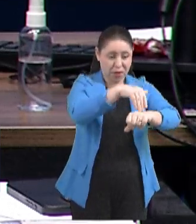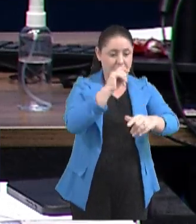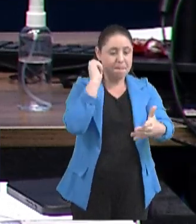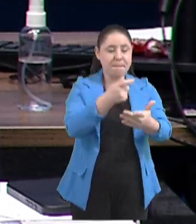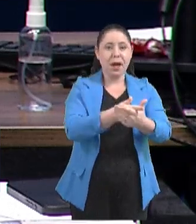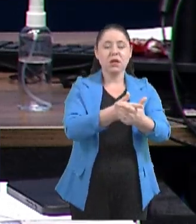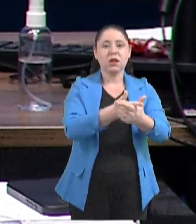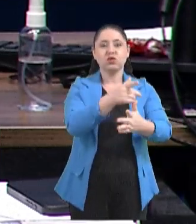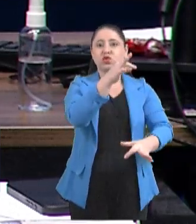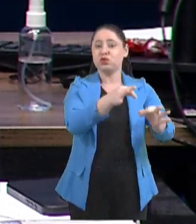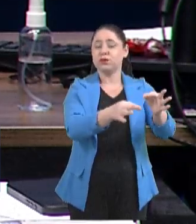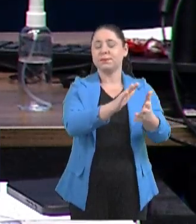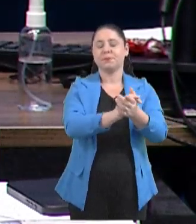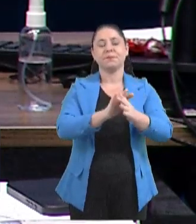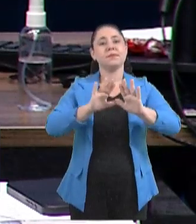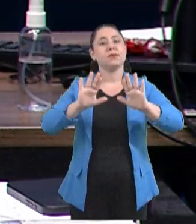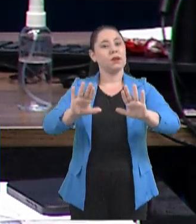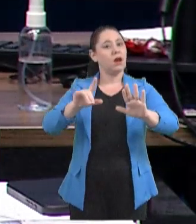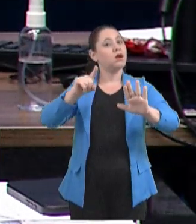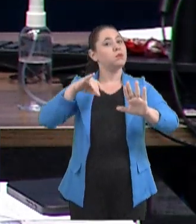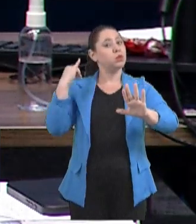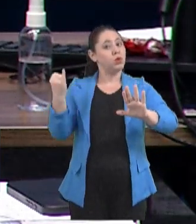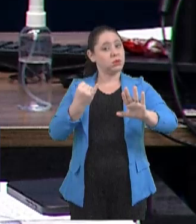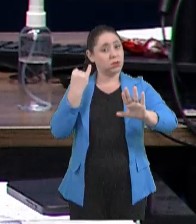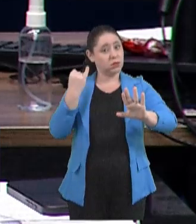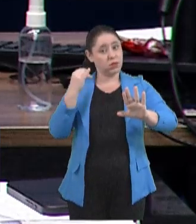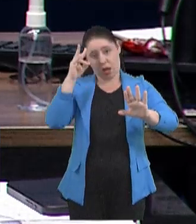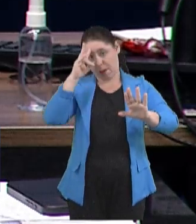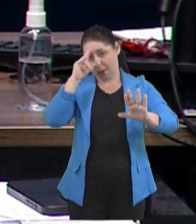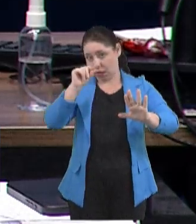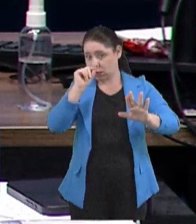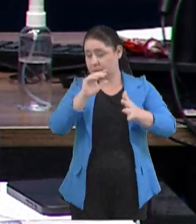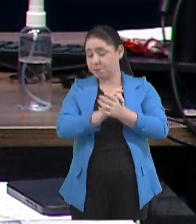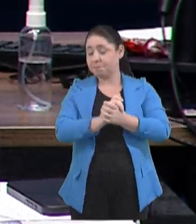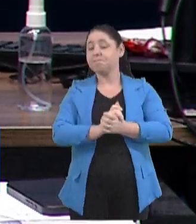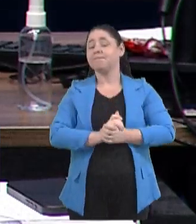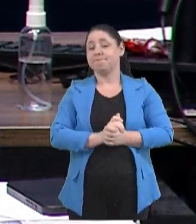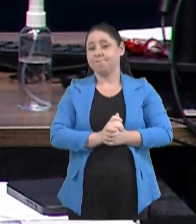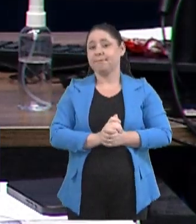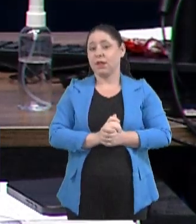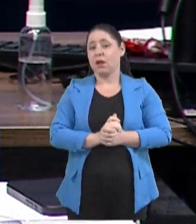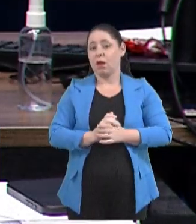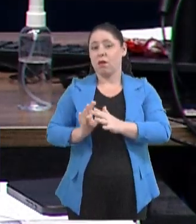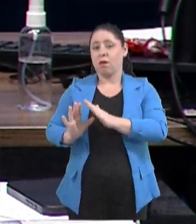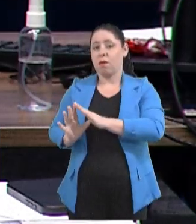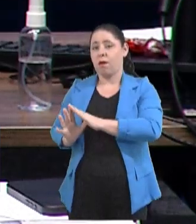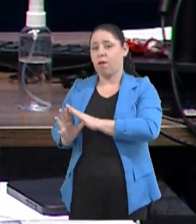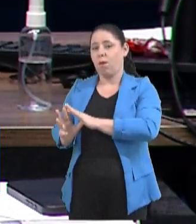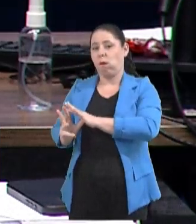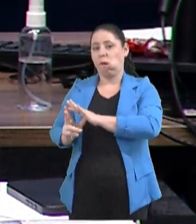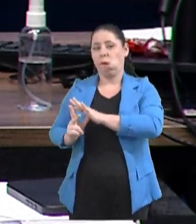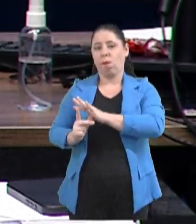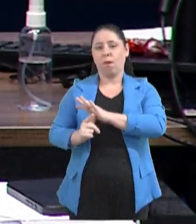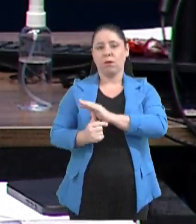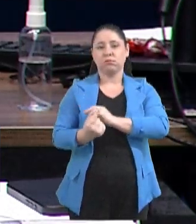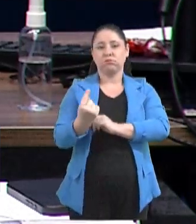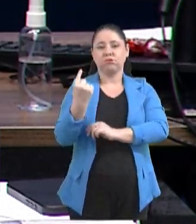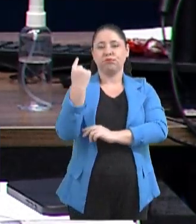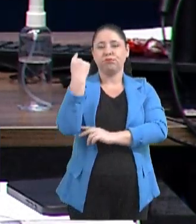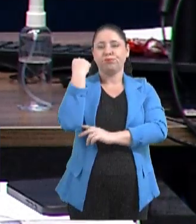isso. Agora, é importante a gente lembrar que esse desvio começou lá atrás,